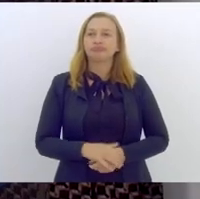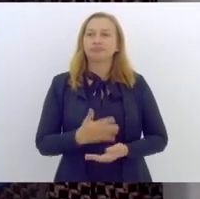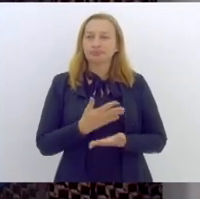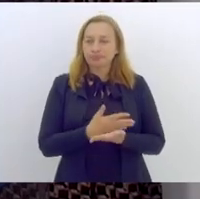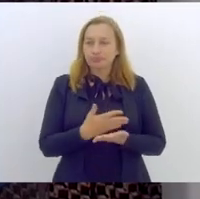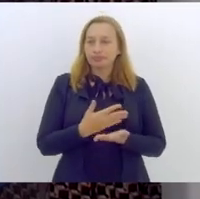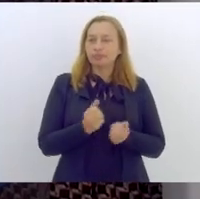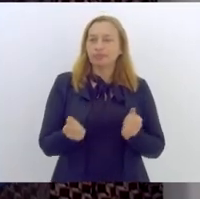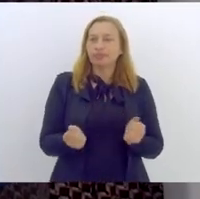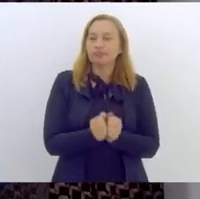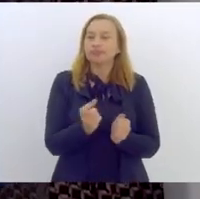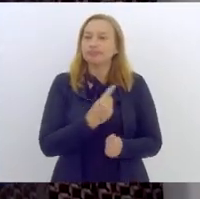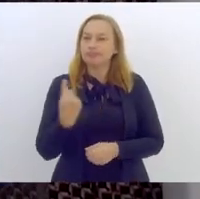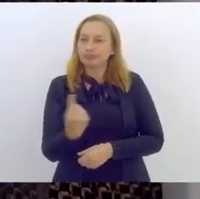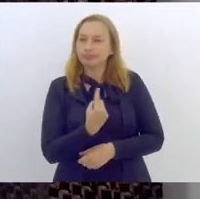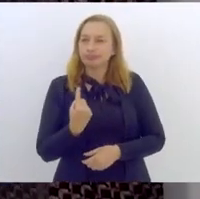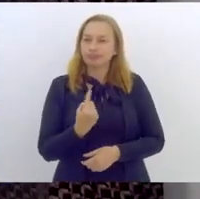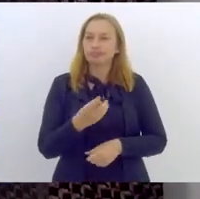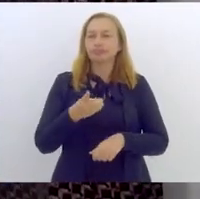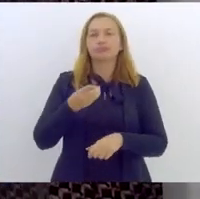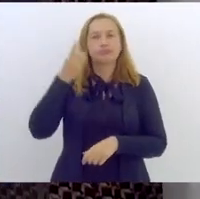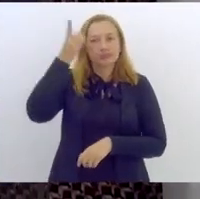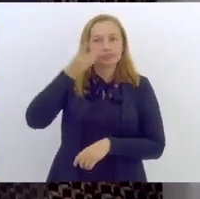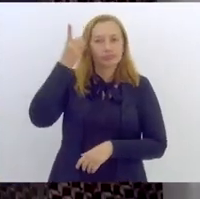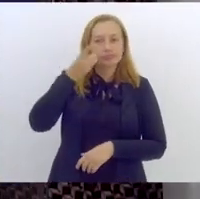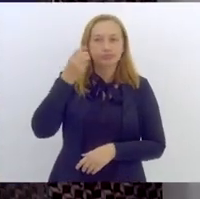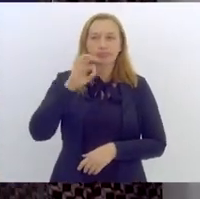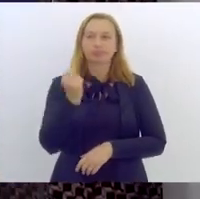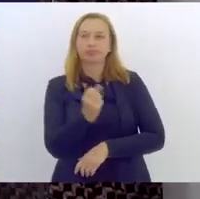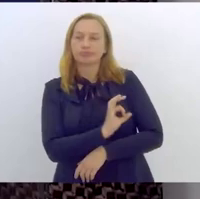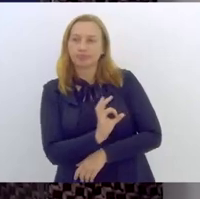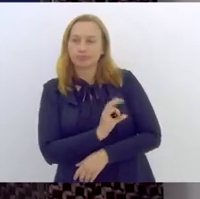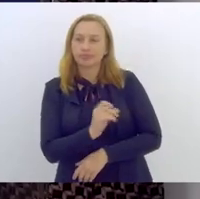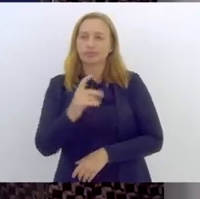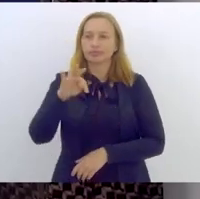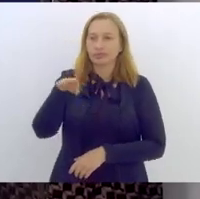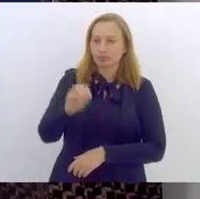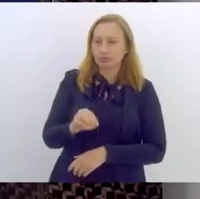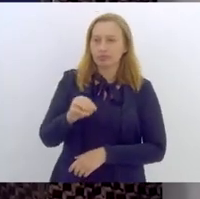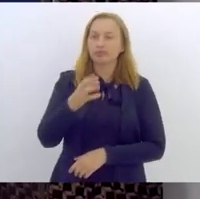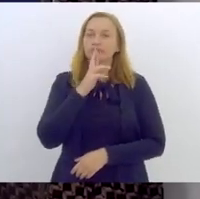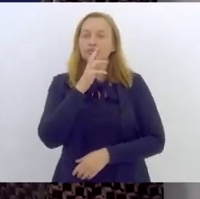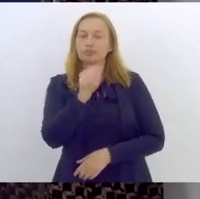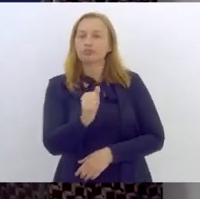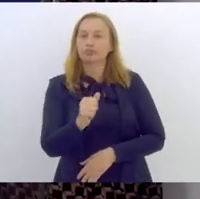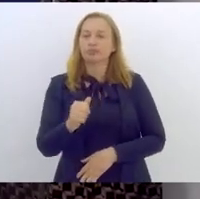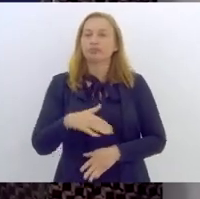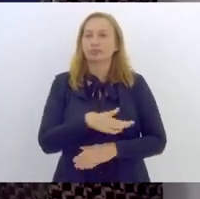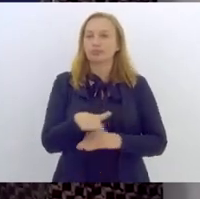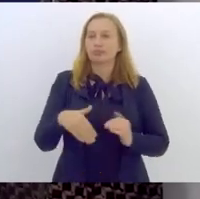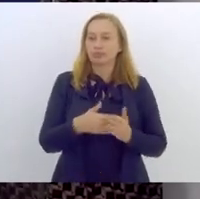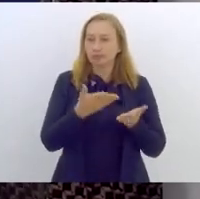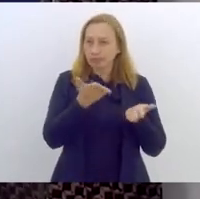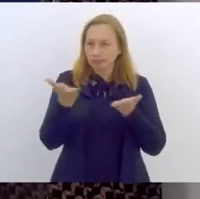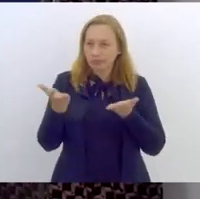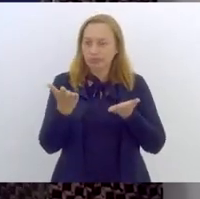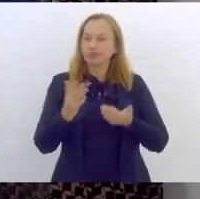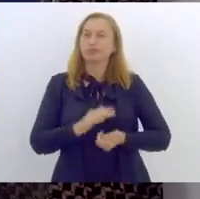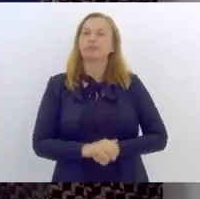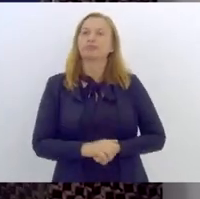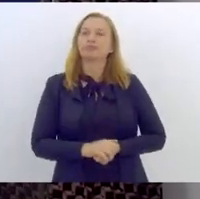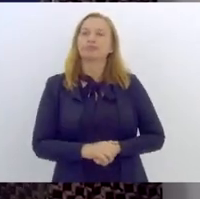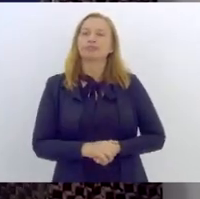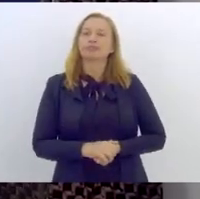orientando legado da Marta Rocha Deputado Márcio Roberto também sempre sou lícito nas horas às vezes mais inoportunas